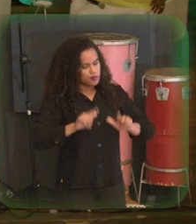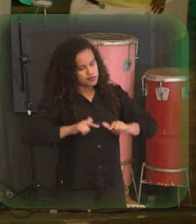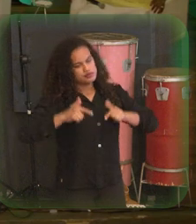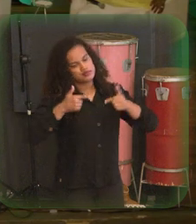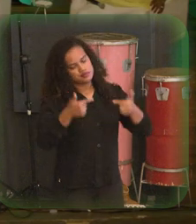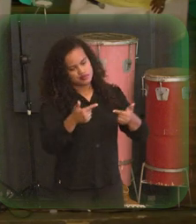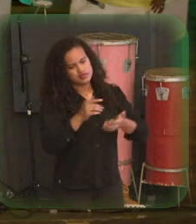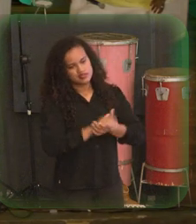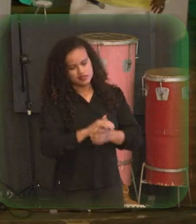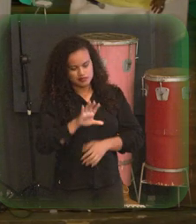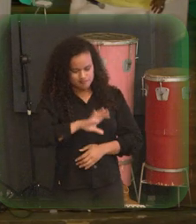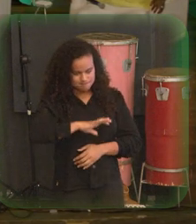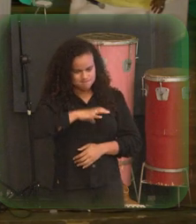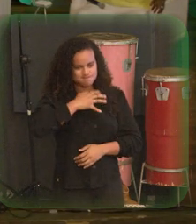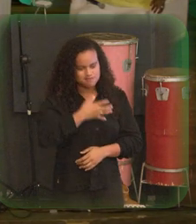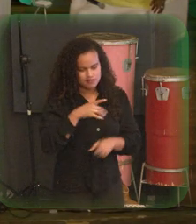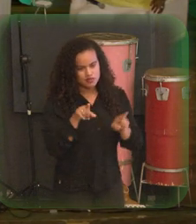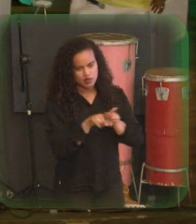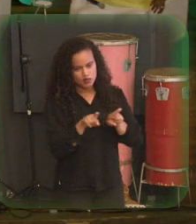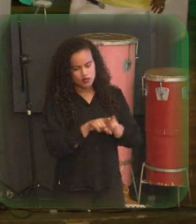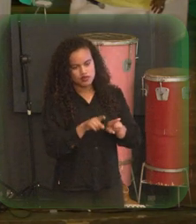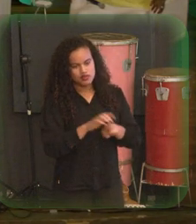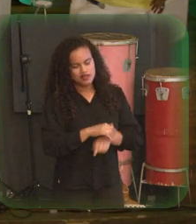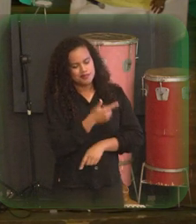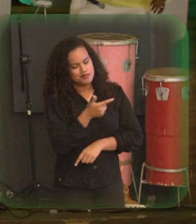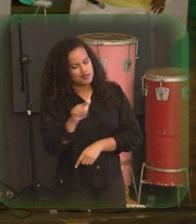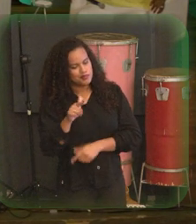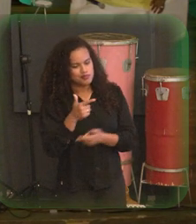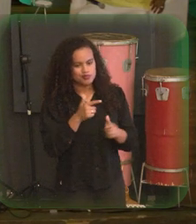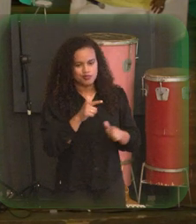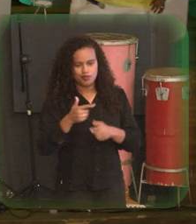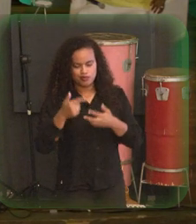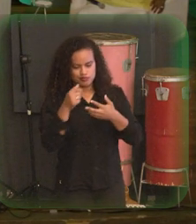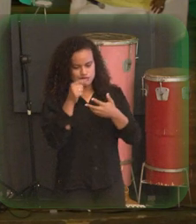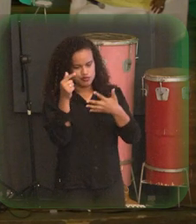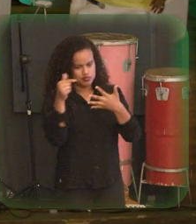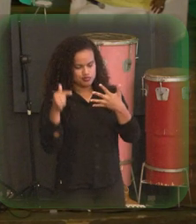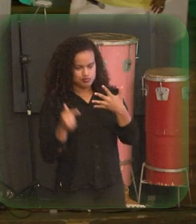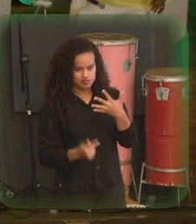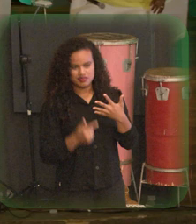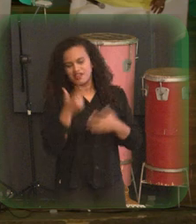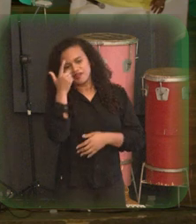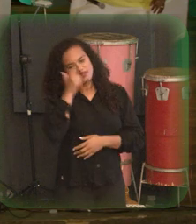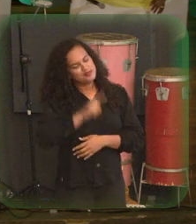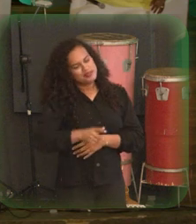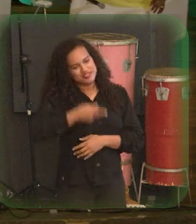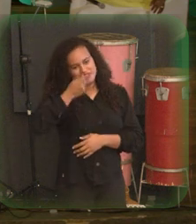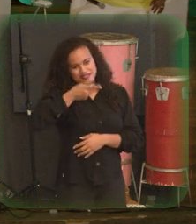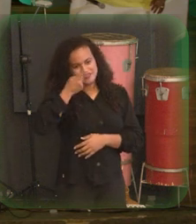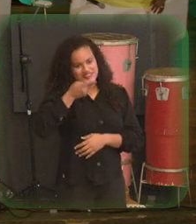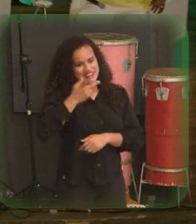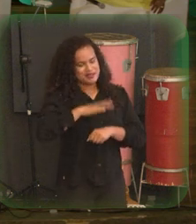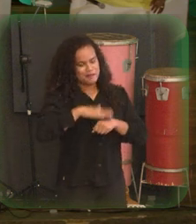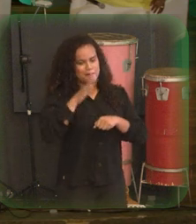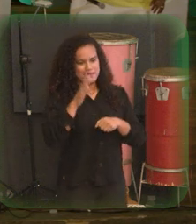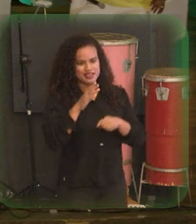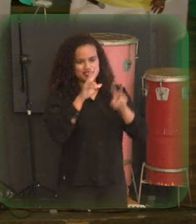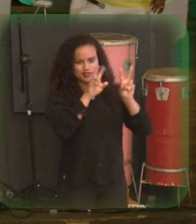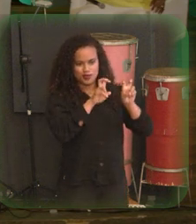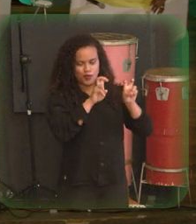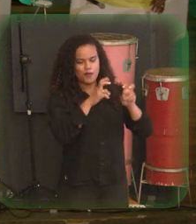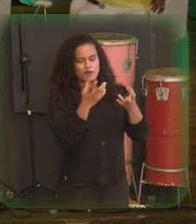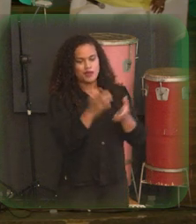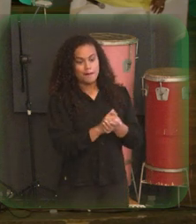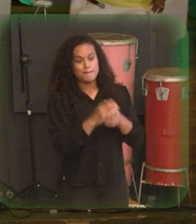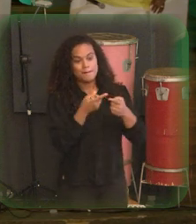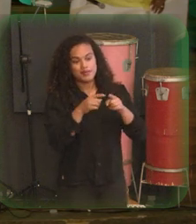que muito me orgulha. E a gente tem várias outras, né, que eu não consigo mais passar esse tempo todo falando sobre isso, mas